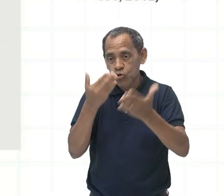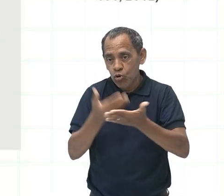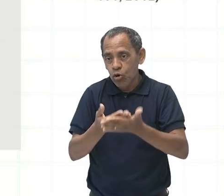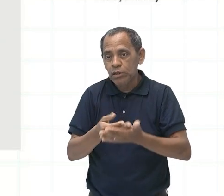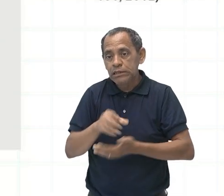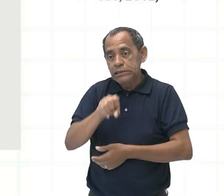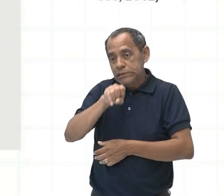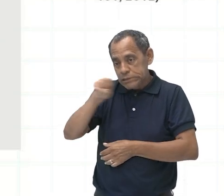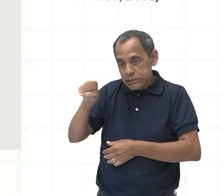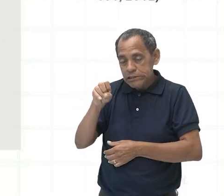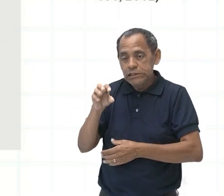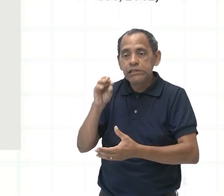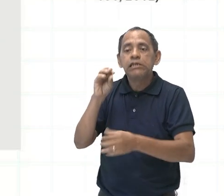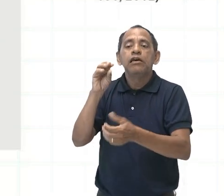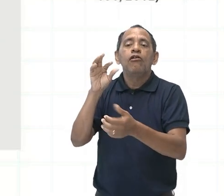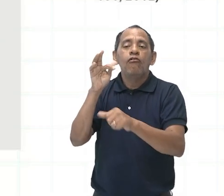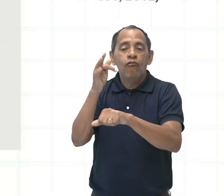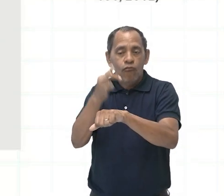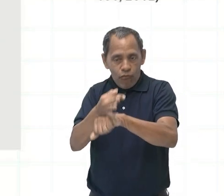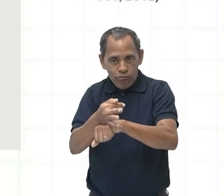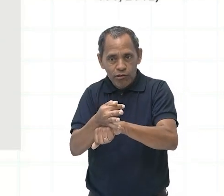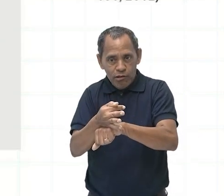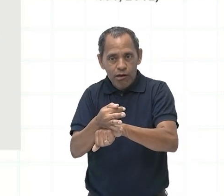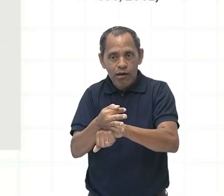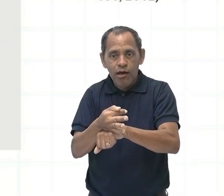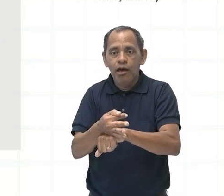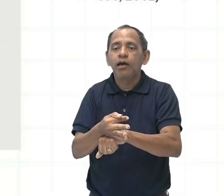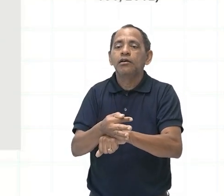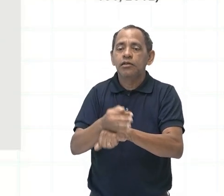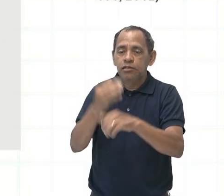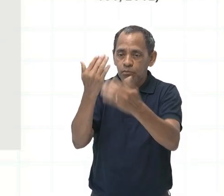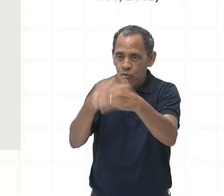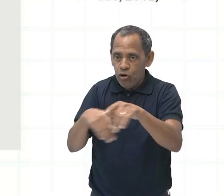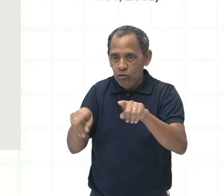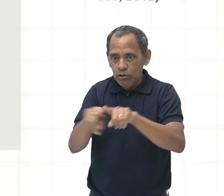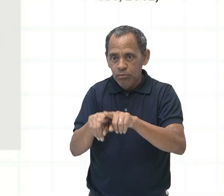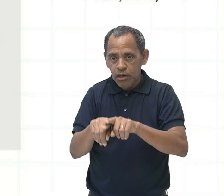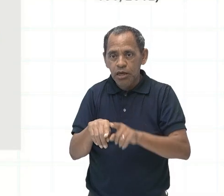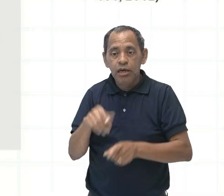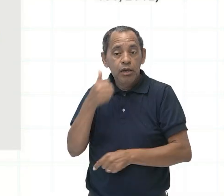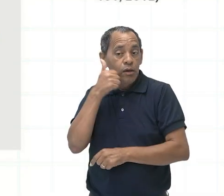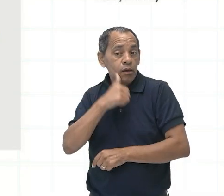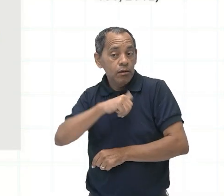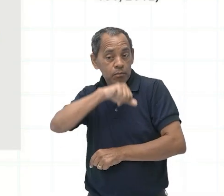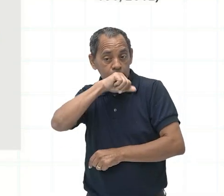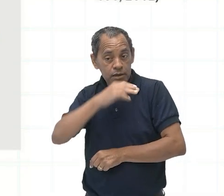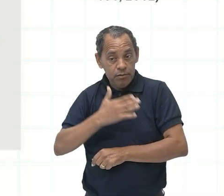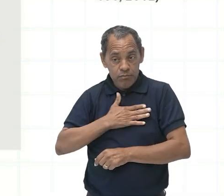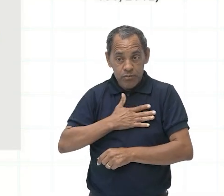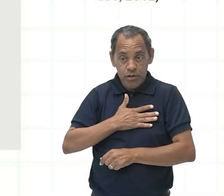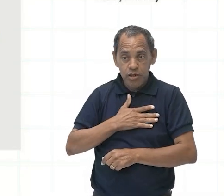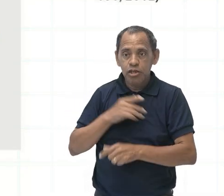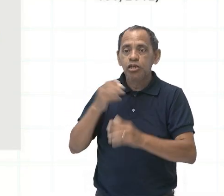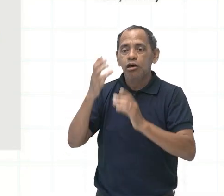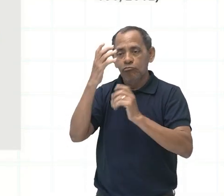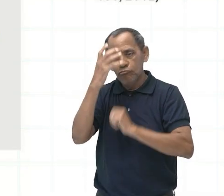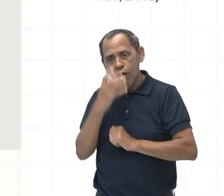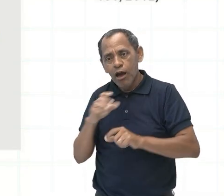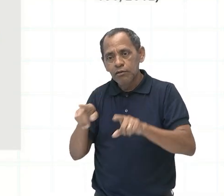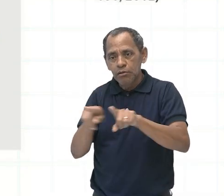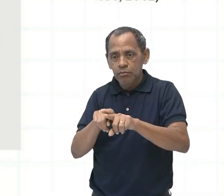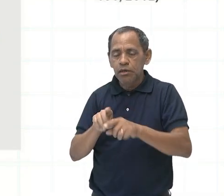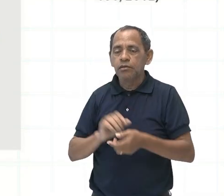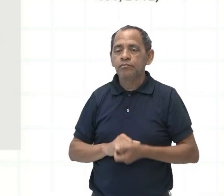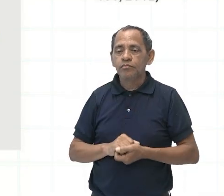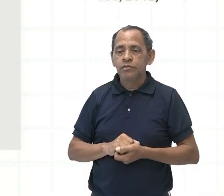ficar muito nervosa. Espero que o senhor compreenda a minha situação e que me desculpe atenciosamente. Pedro,